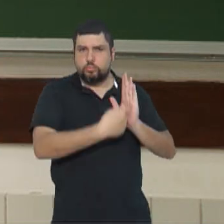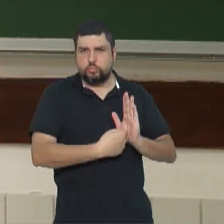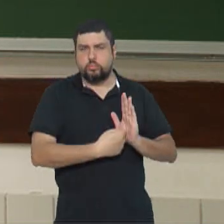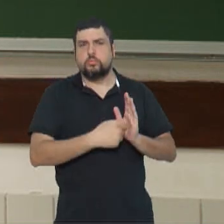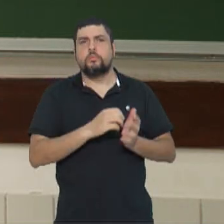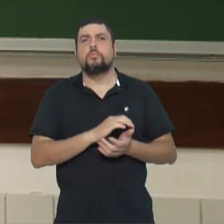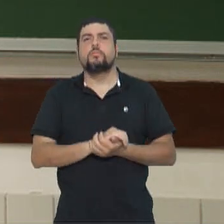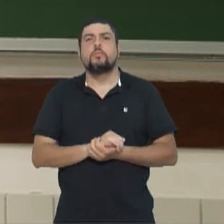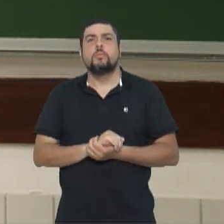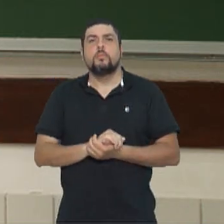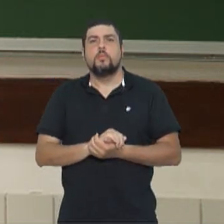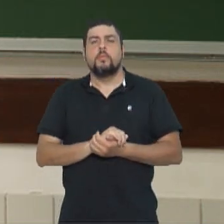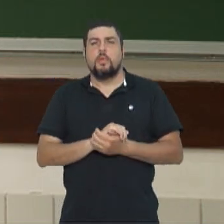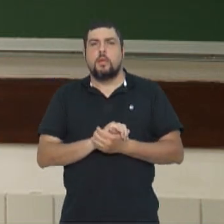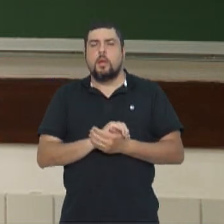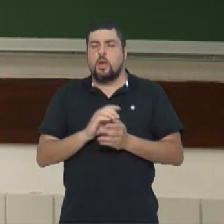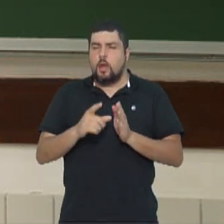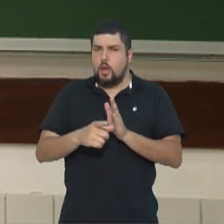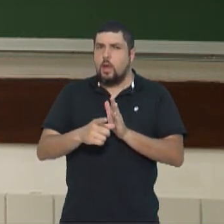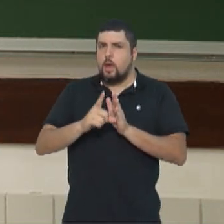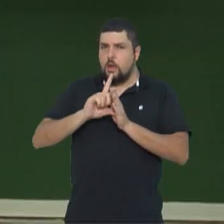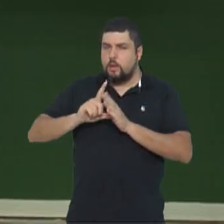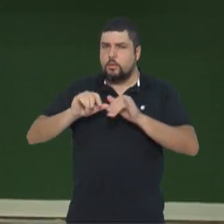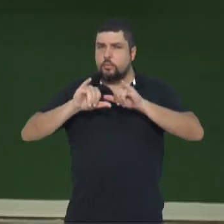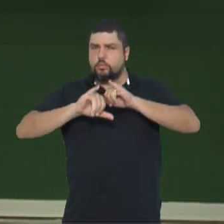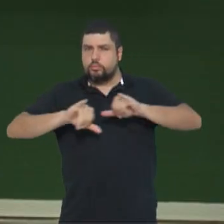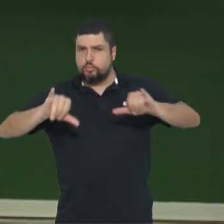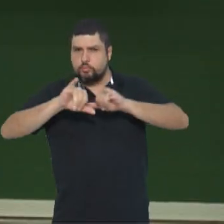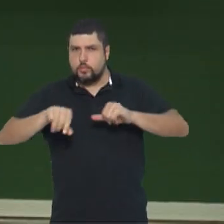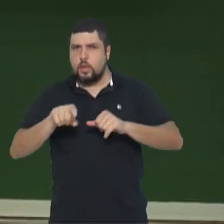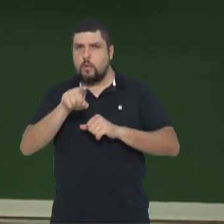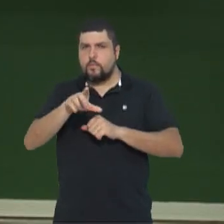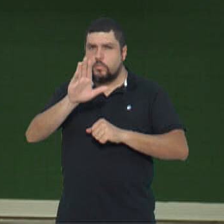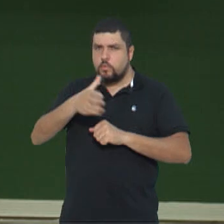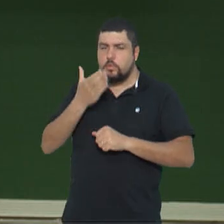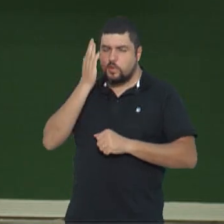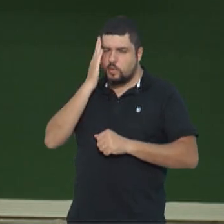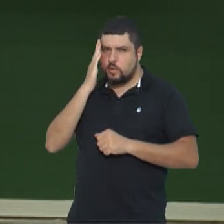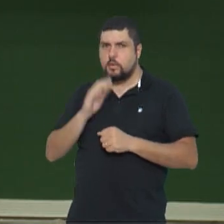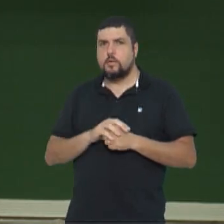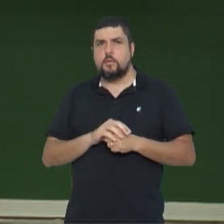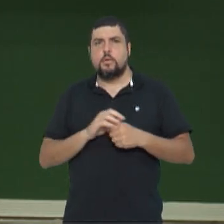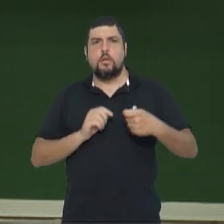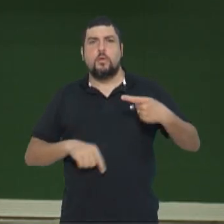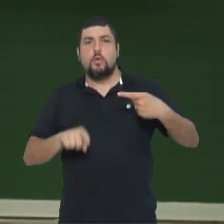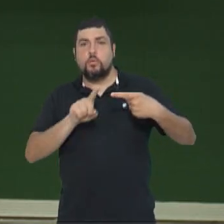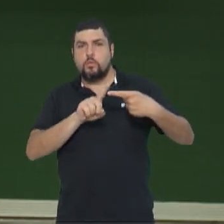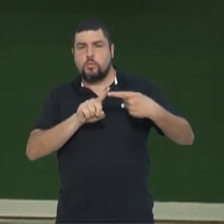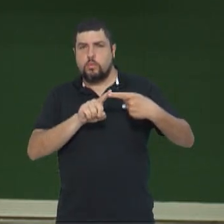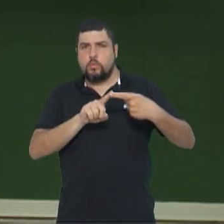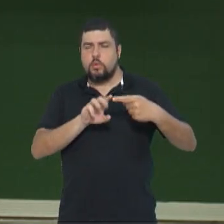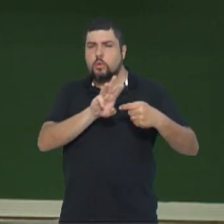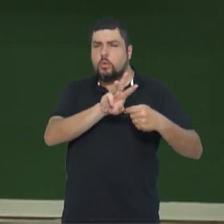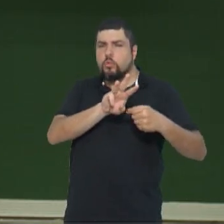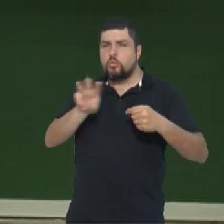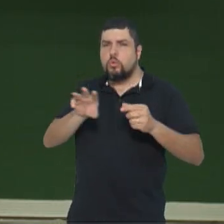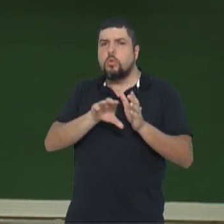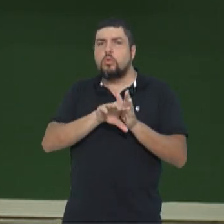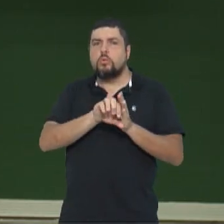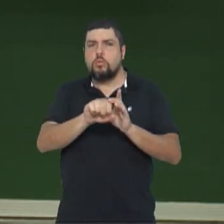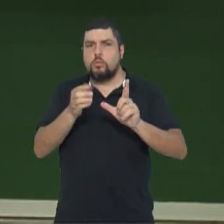continuar, eu preciso te dar aquele recadinho que você já sabe. Fazer o link, né? O link lá no Google Class para quê?